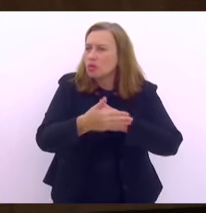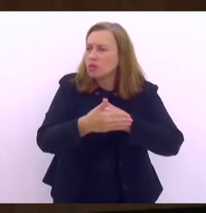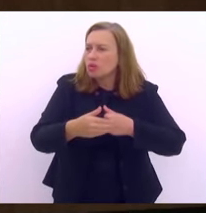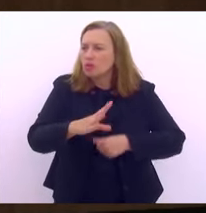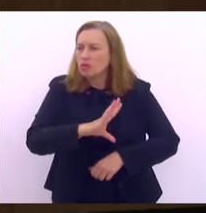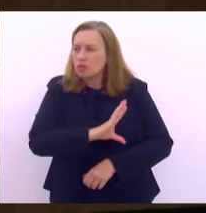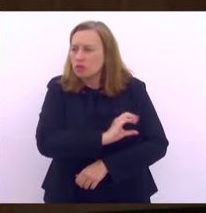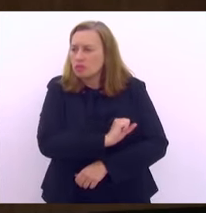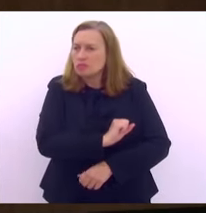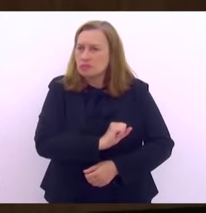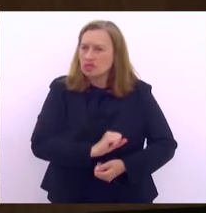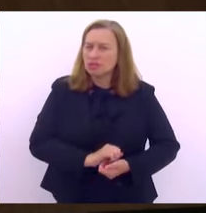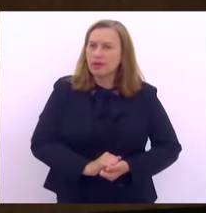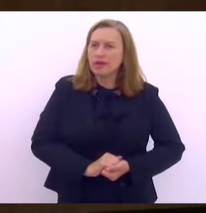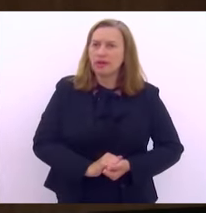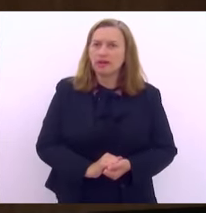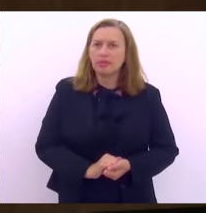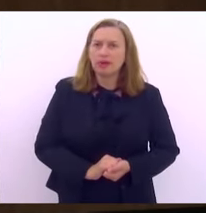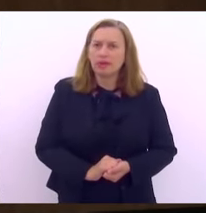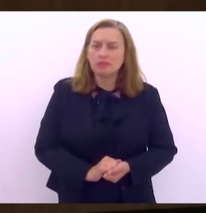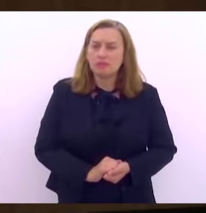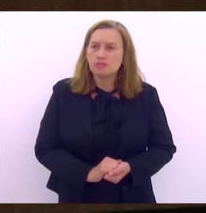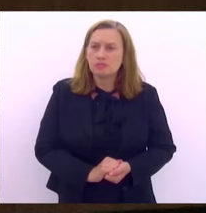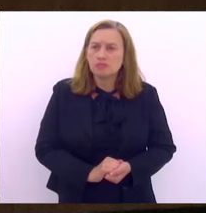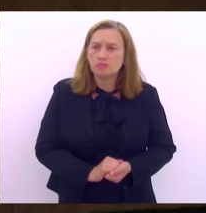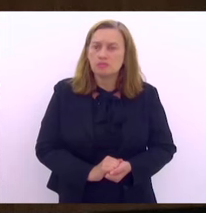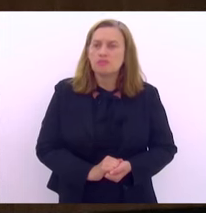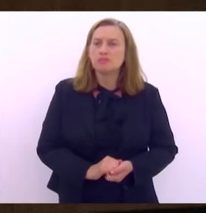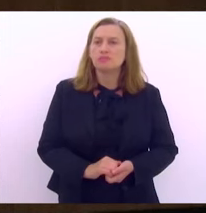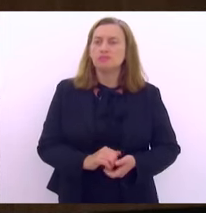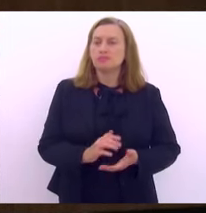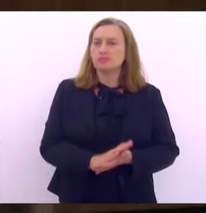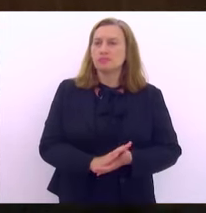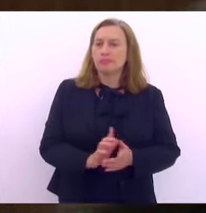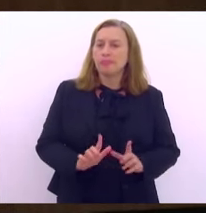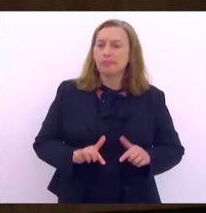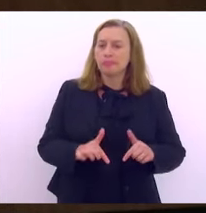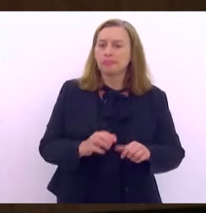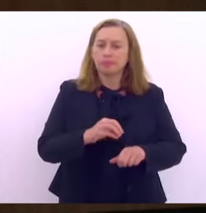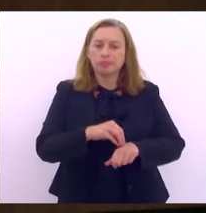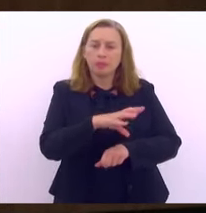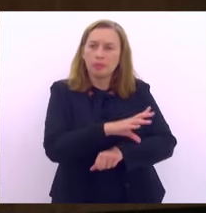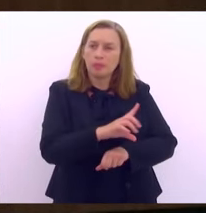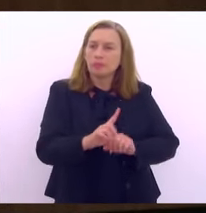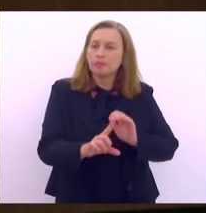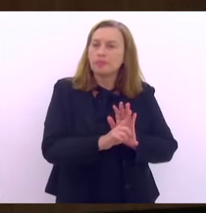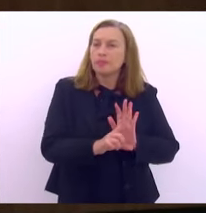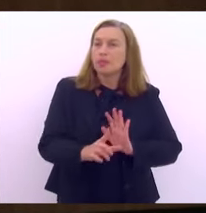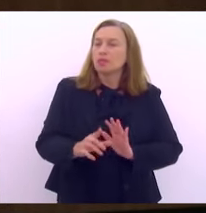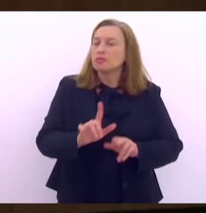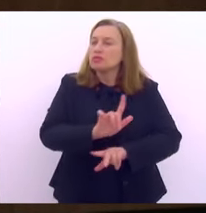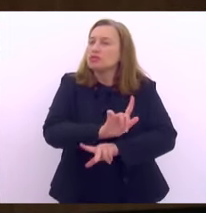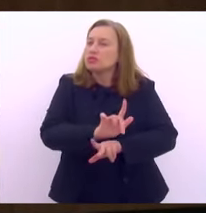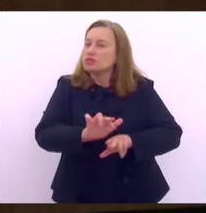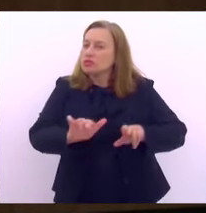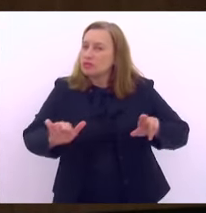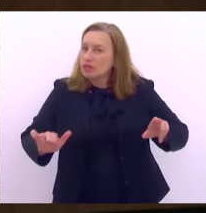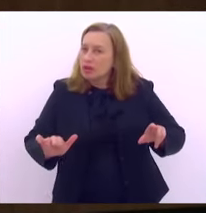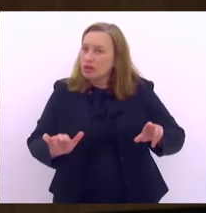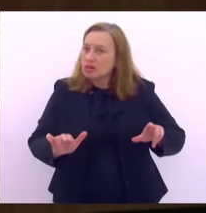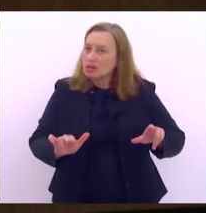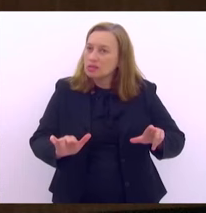para todas as mulheres. Espero que o nosso governador possa botar em prática essa indicação, pois nós temos